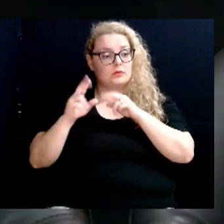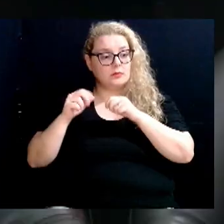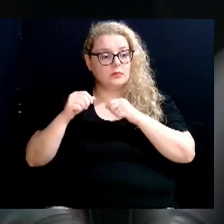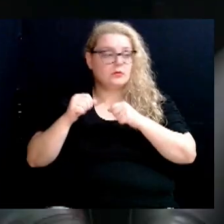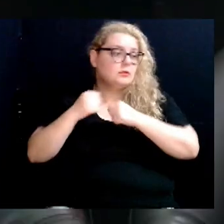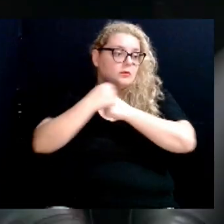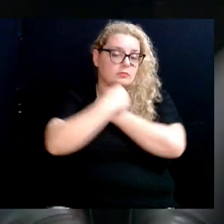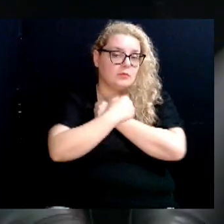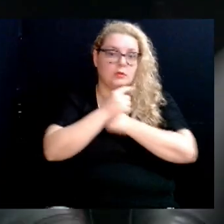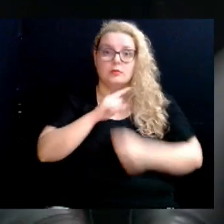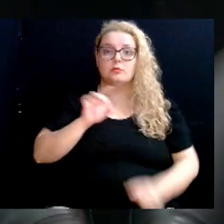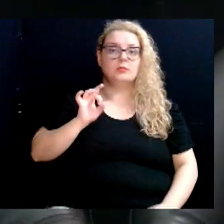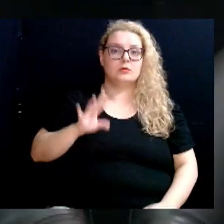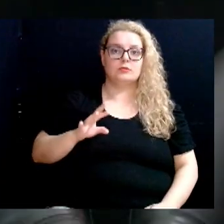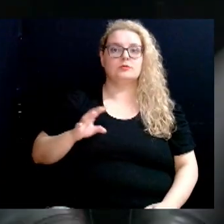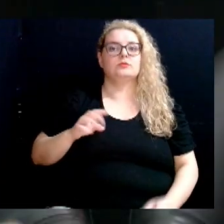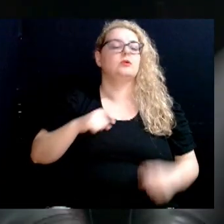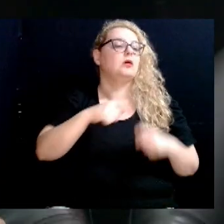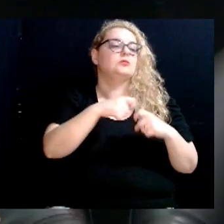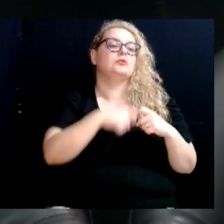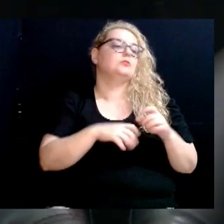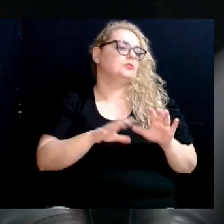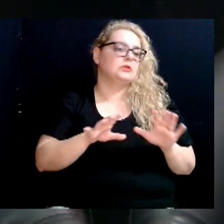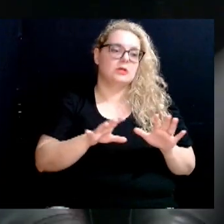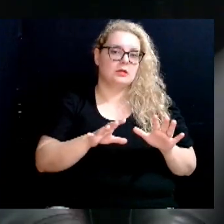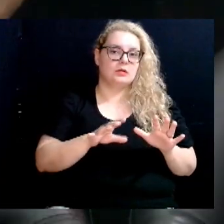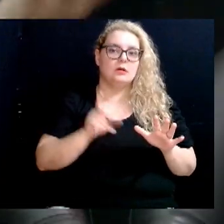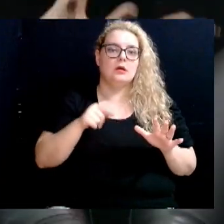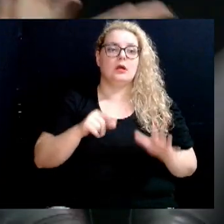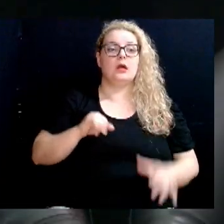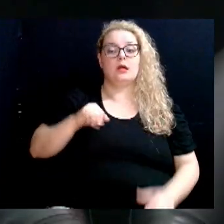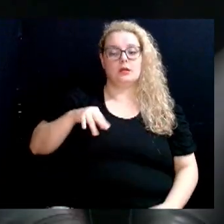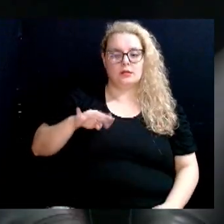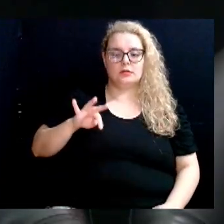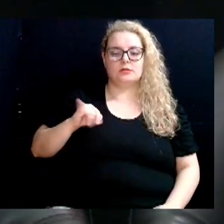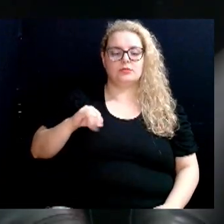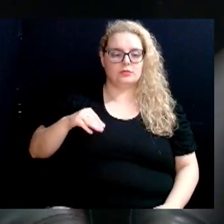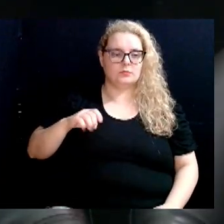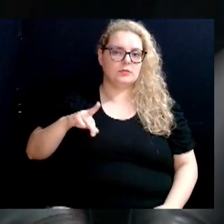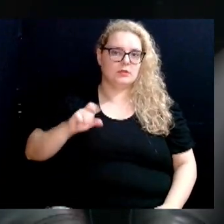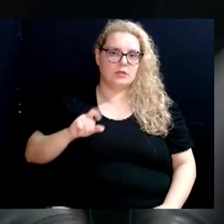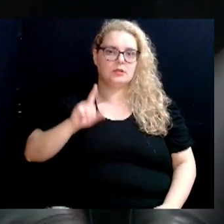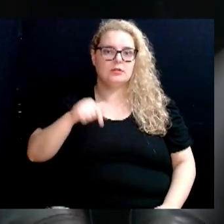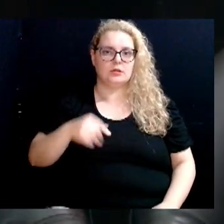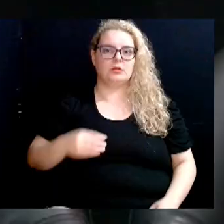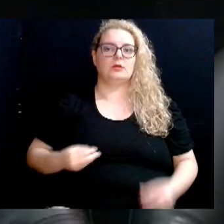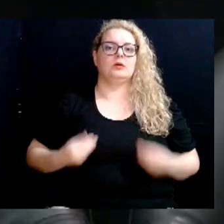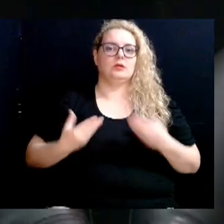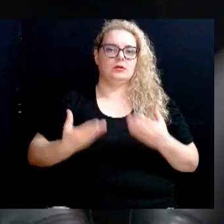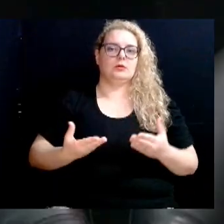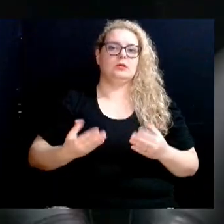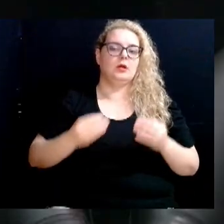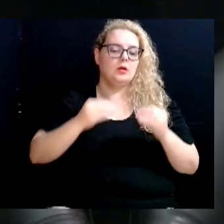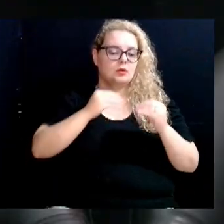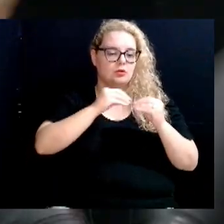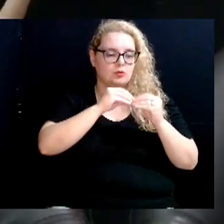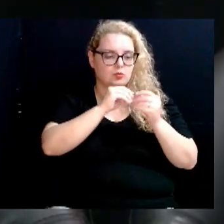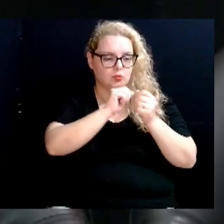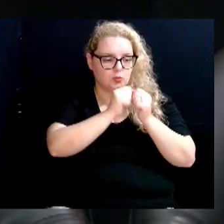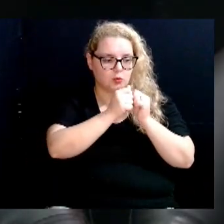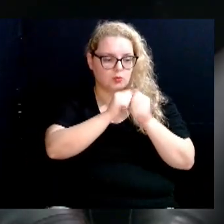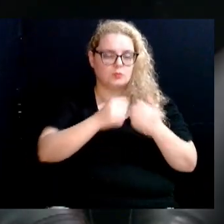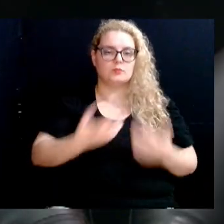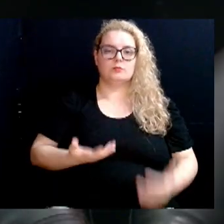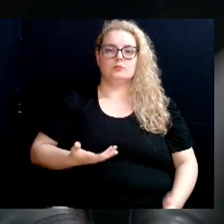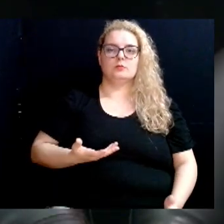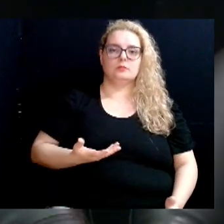a relação sexual, é essa intimidade. É isso que eu trago de novo do beijo. É dar um beijo, um beijão